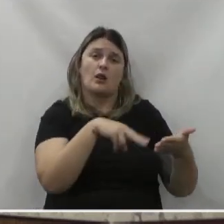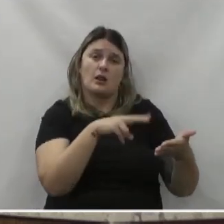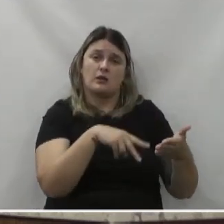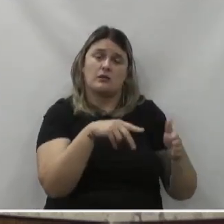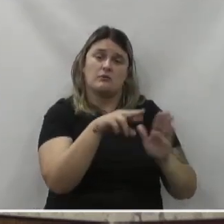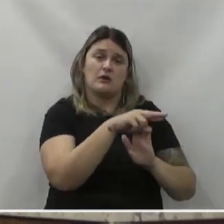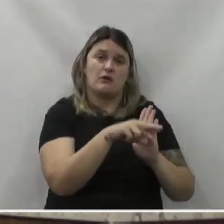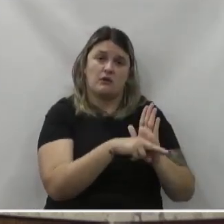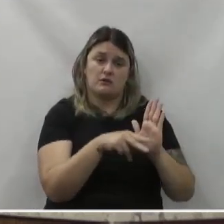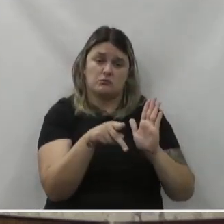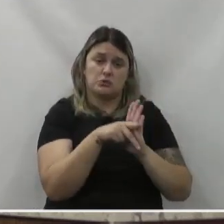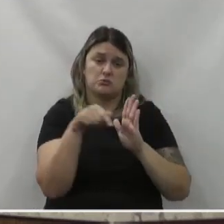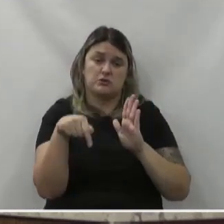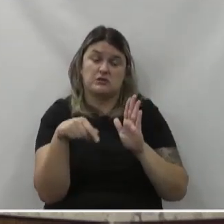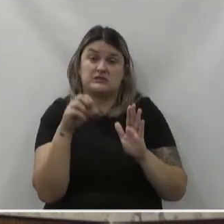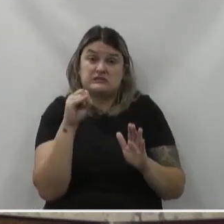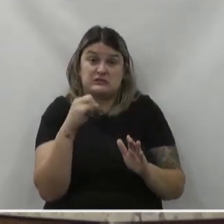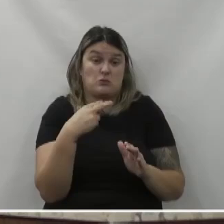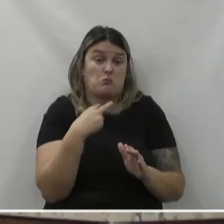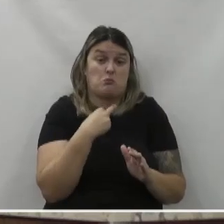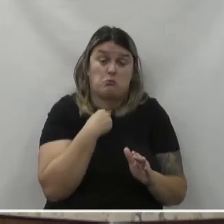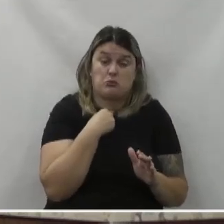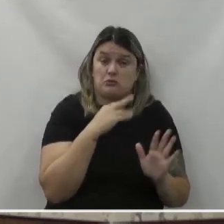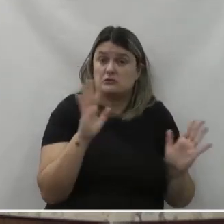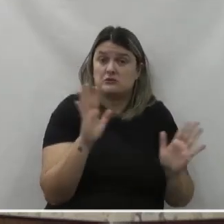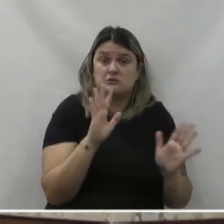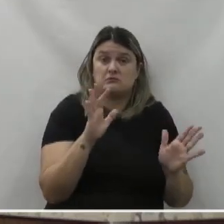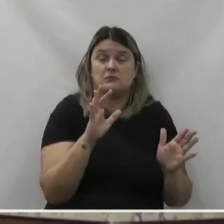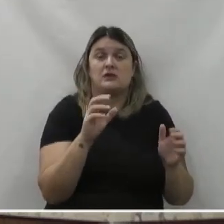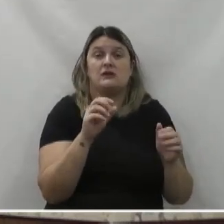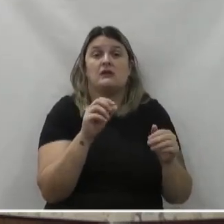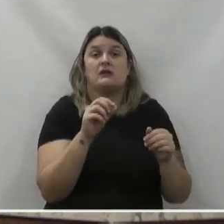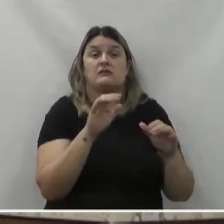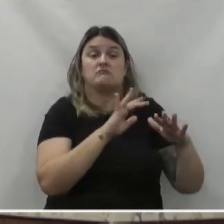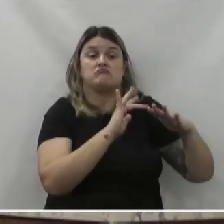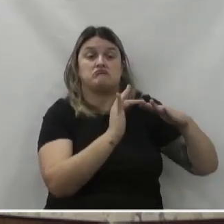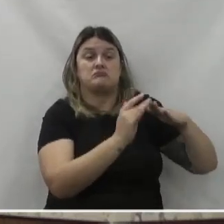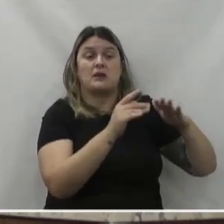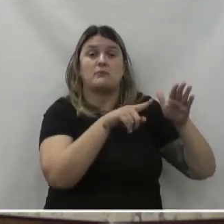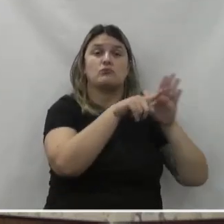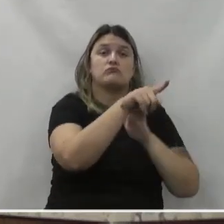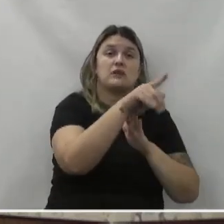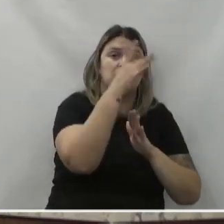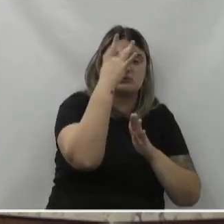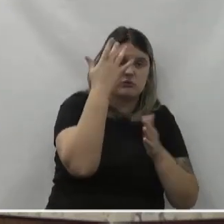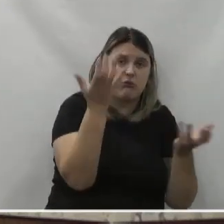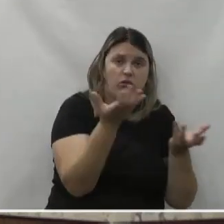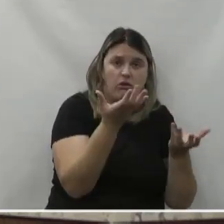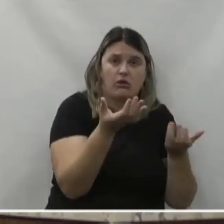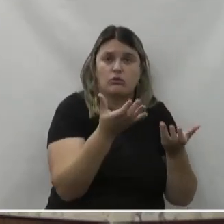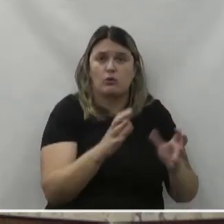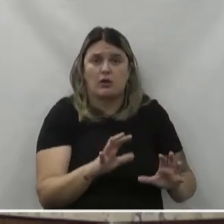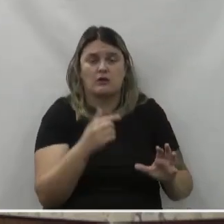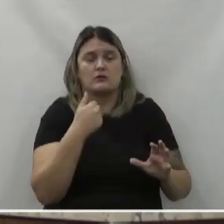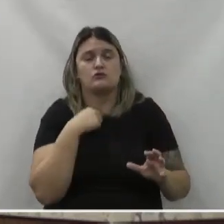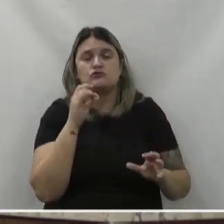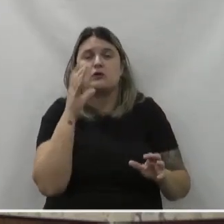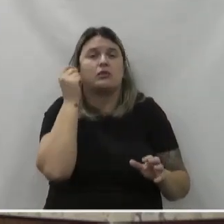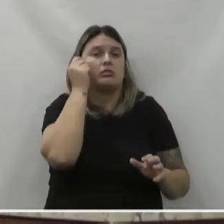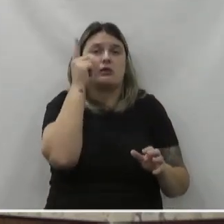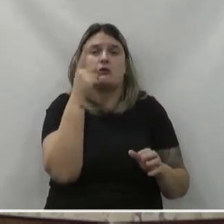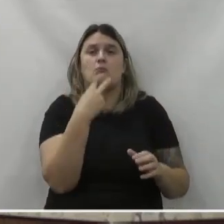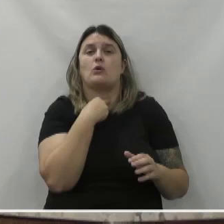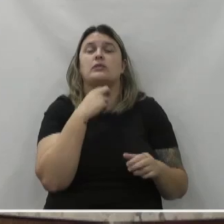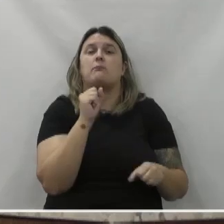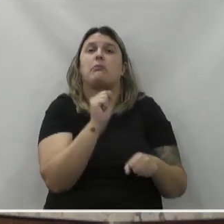também, se não puder, a gente pode pegar e fazer uma enquete aí nas redes sociais, enfim. Só quero contribuir, a gente não pode ficar